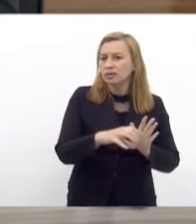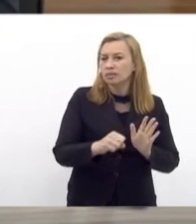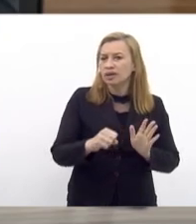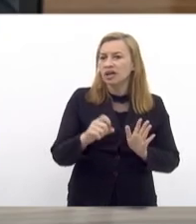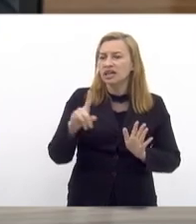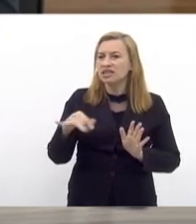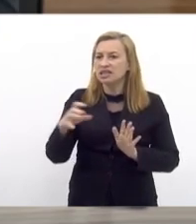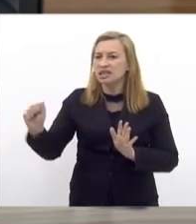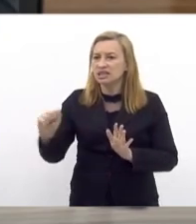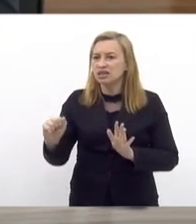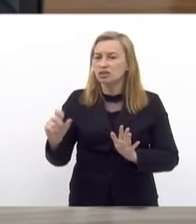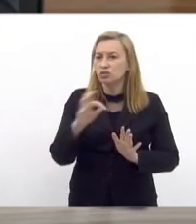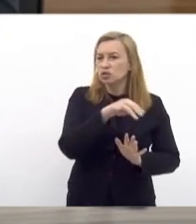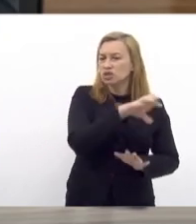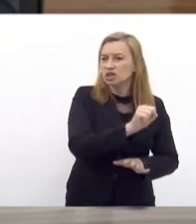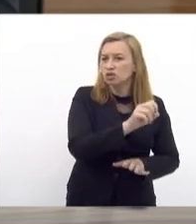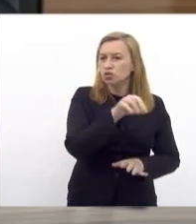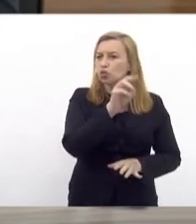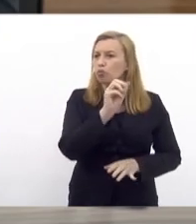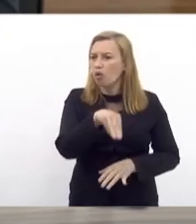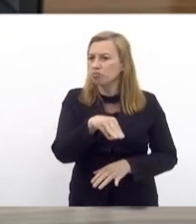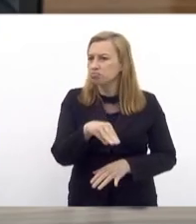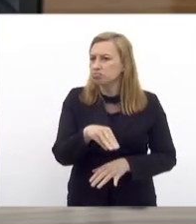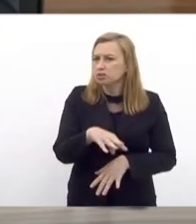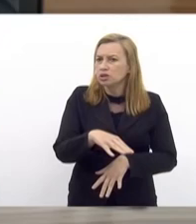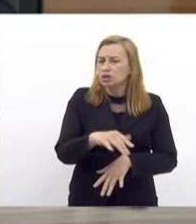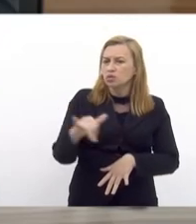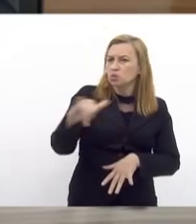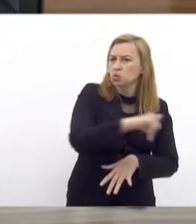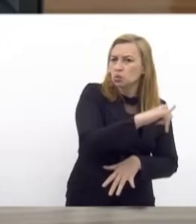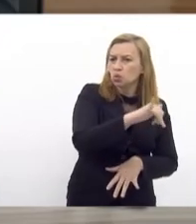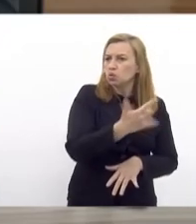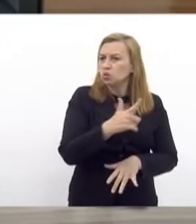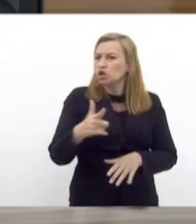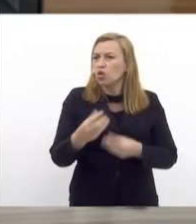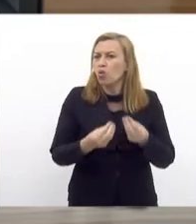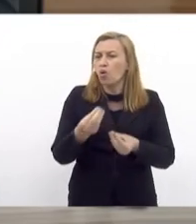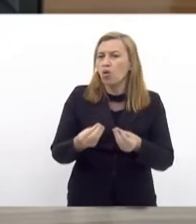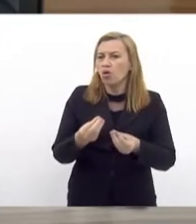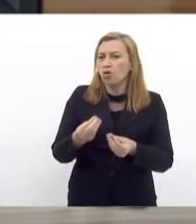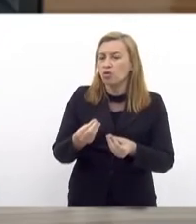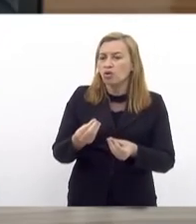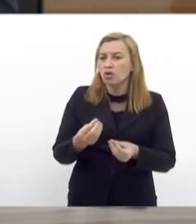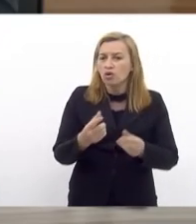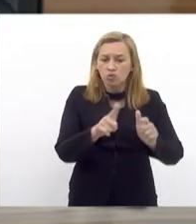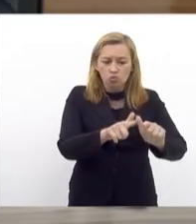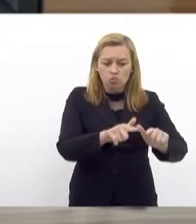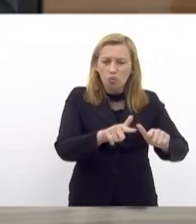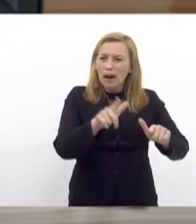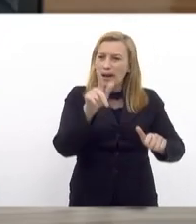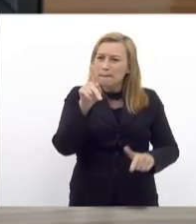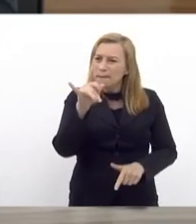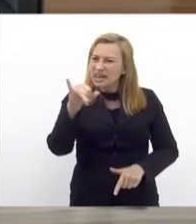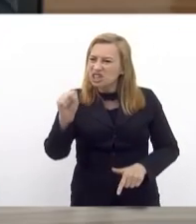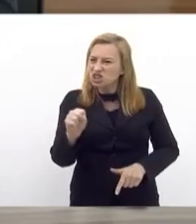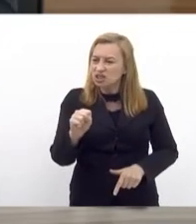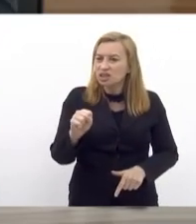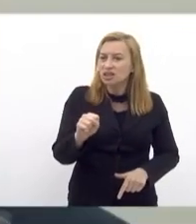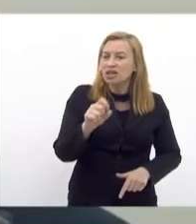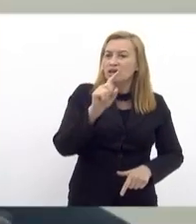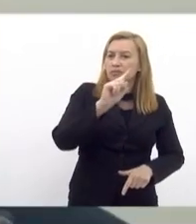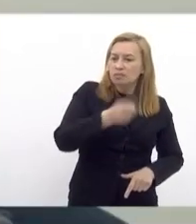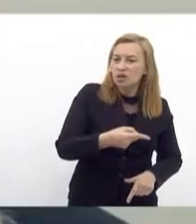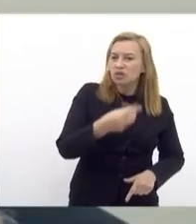do Santos Dumont. Não dá para querer viabilizar um aeroporto de uma pista de 1.300 metros, quando temos pista